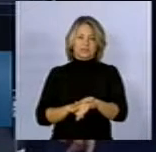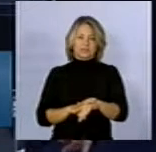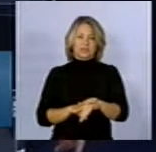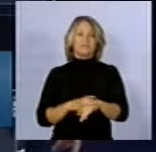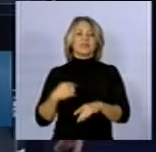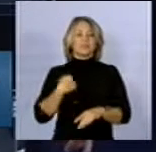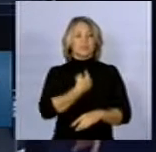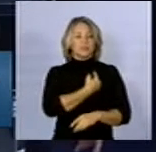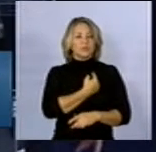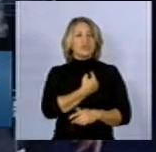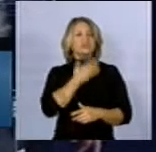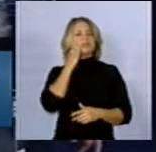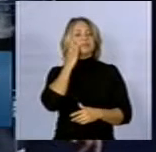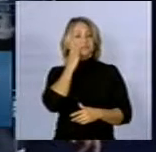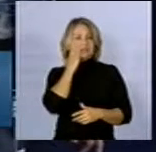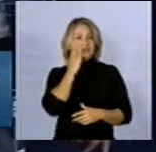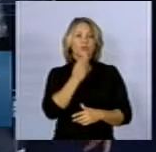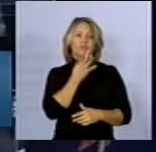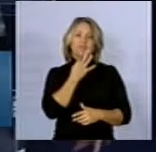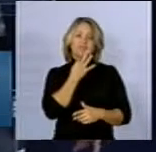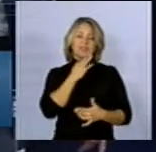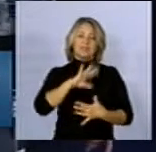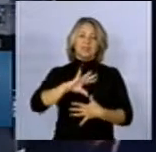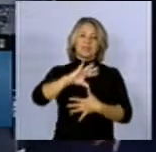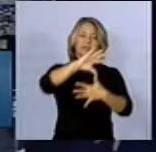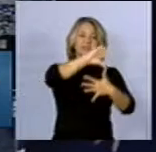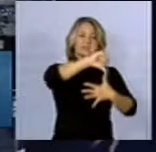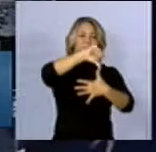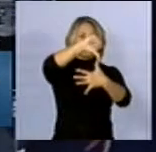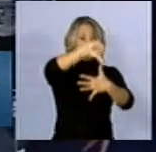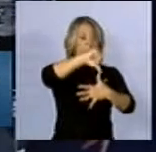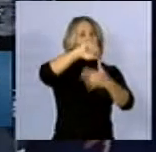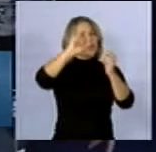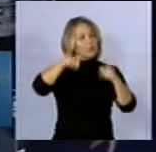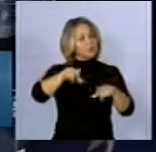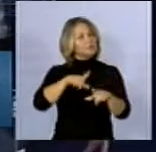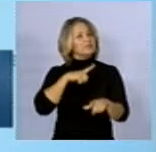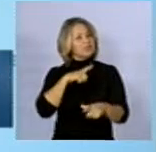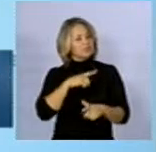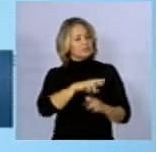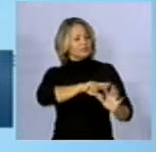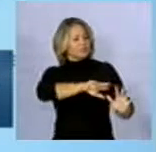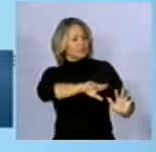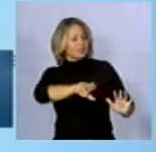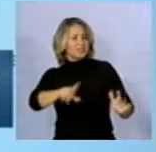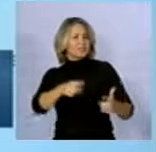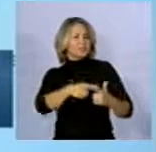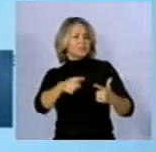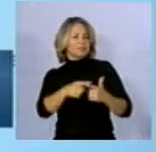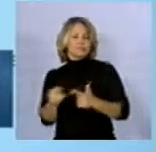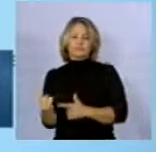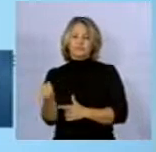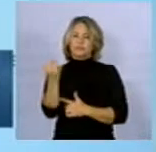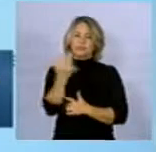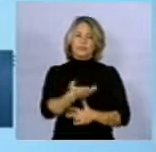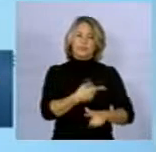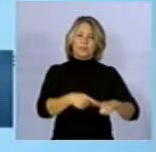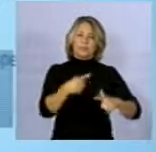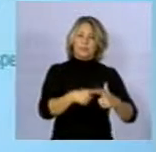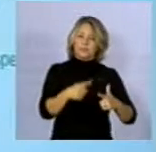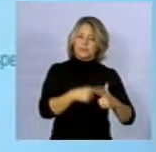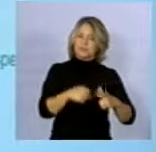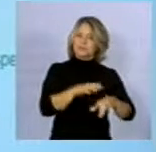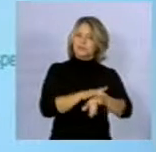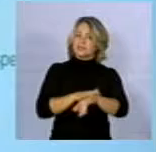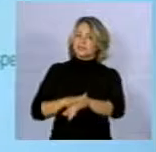Nós focalizando então na América Latina, poderiam ser dezenas de casos. Há casos, análises têm sido feitas